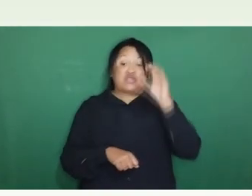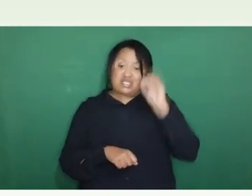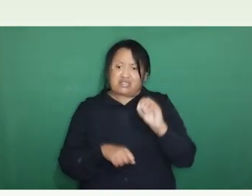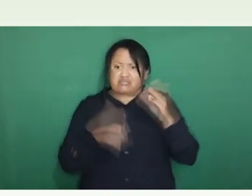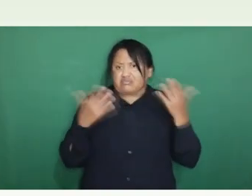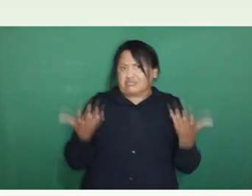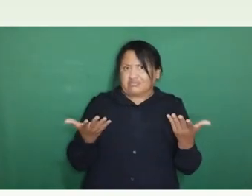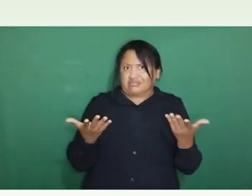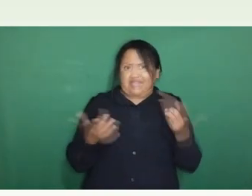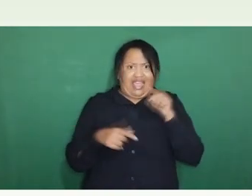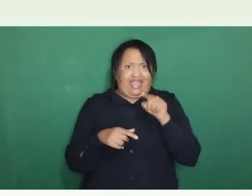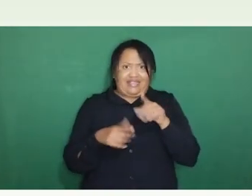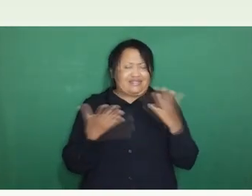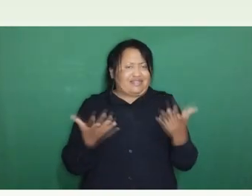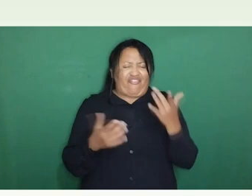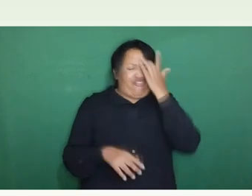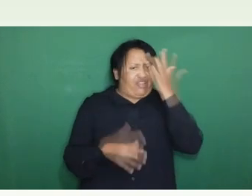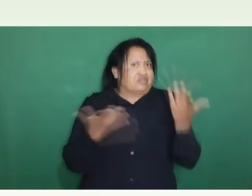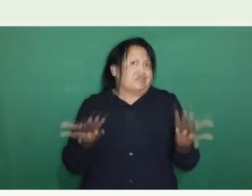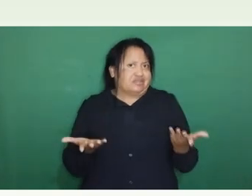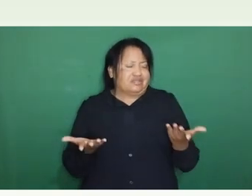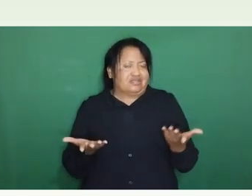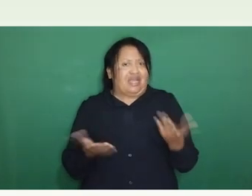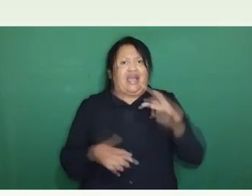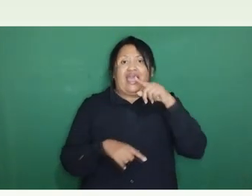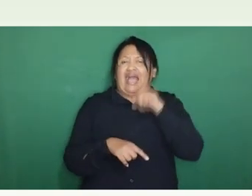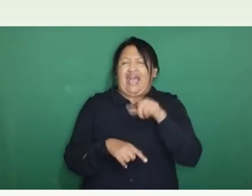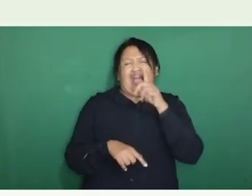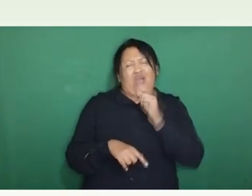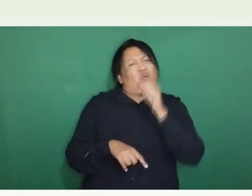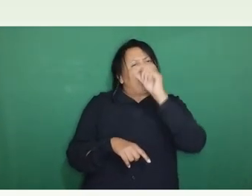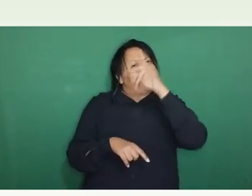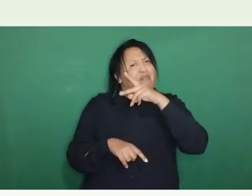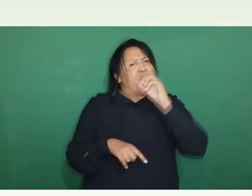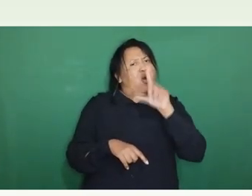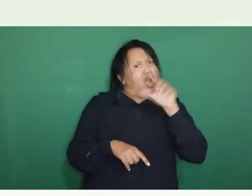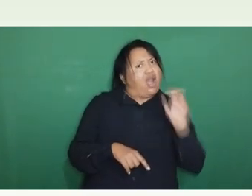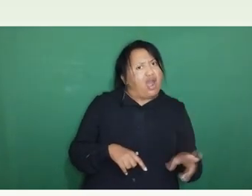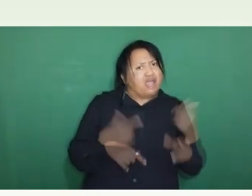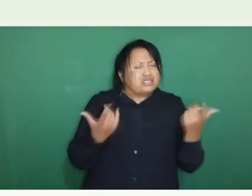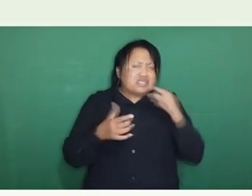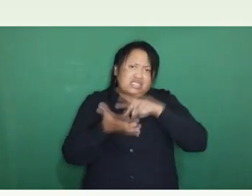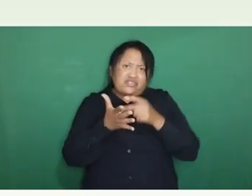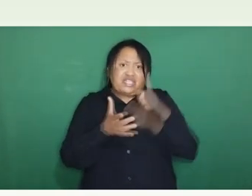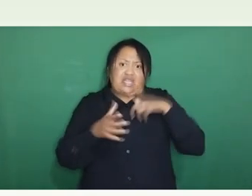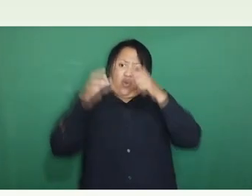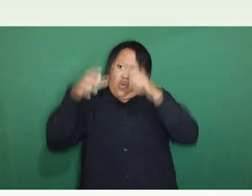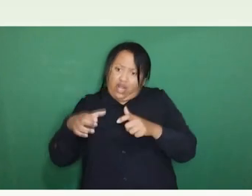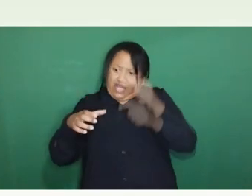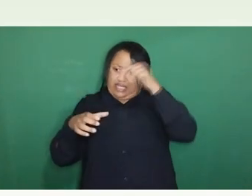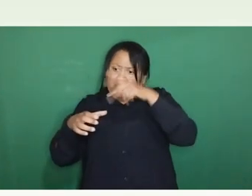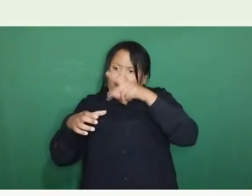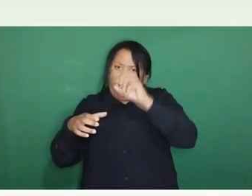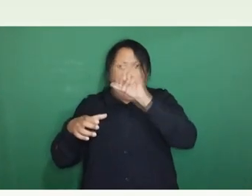Poxa essa tá bem fácil né Ela é polar se ela é polar ela tem um polo então um aumento